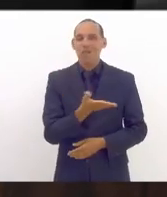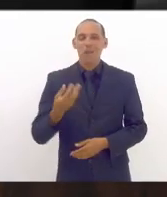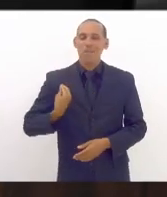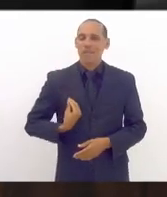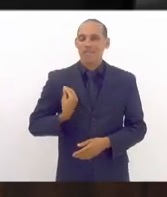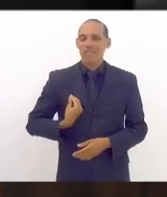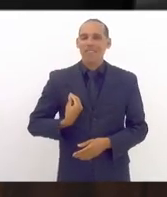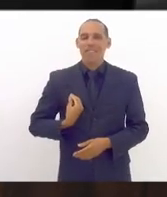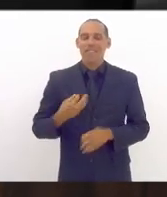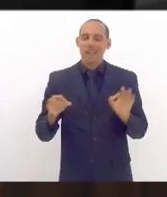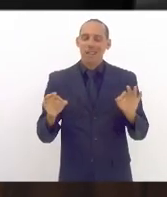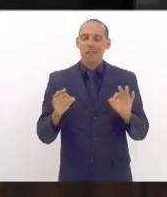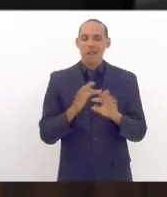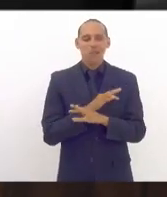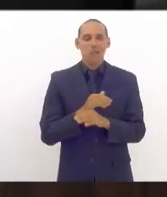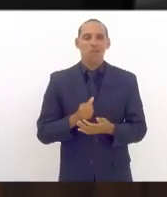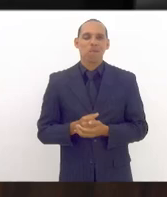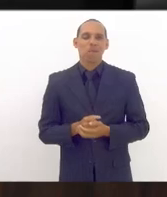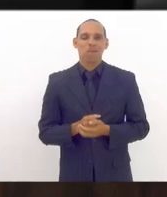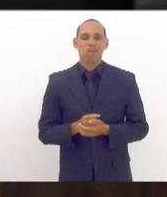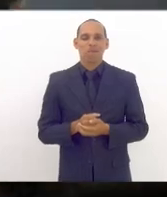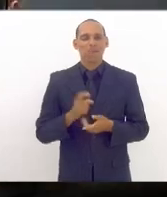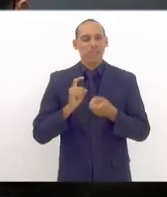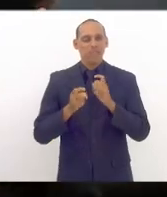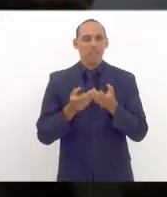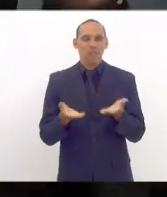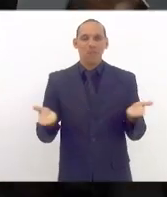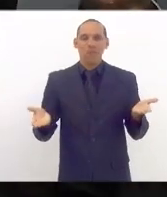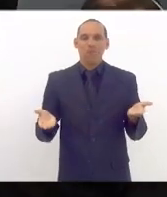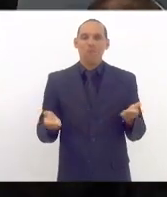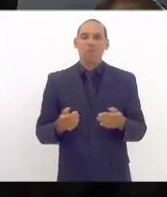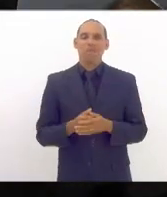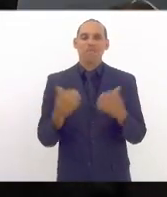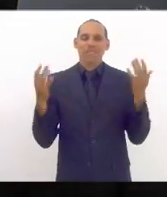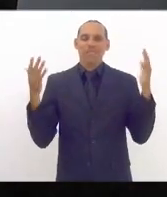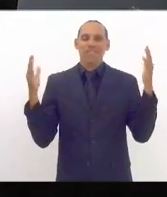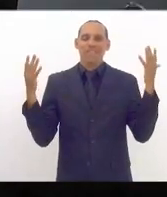de todas de todos declaro encerrada essa sessão